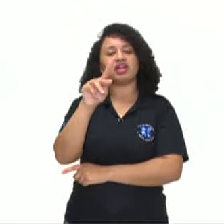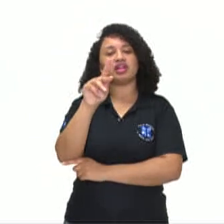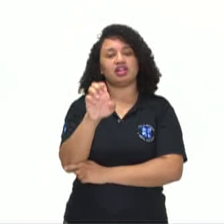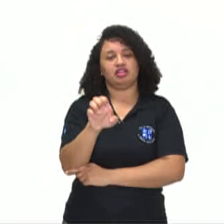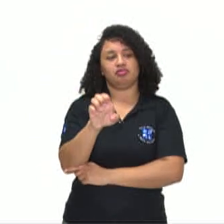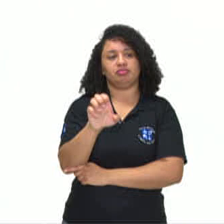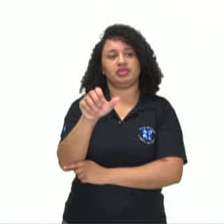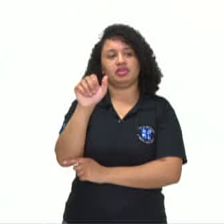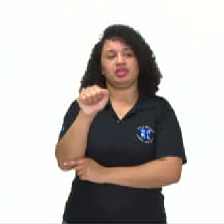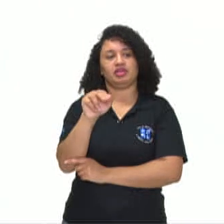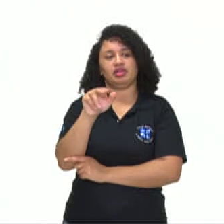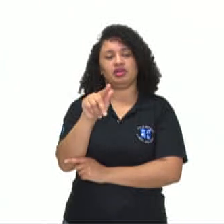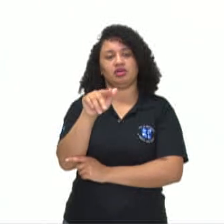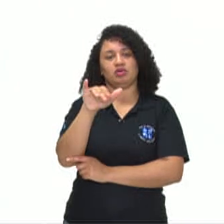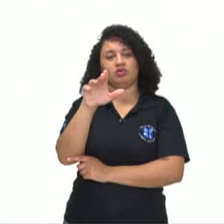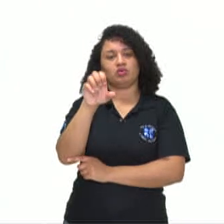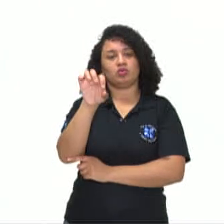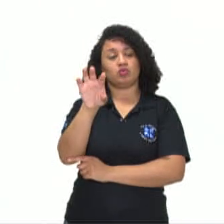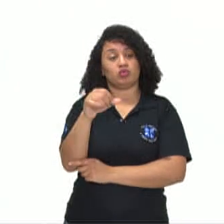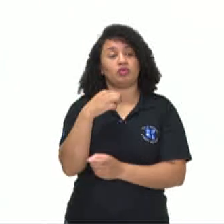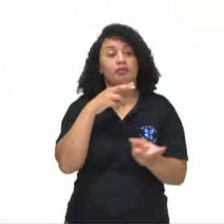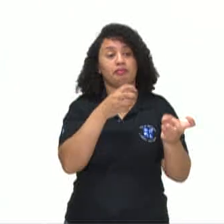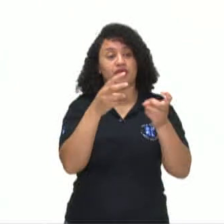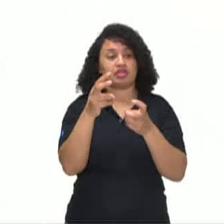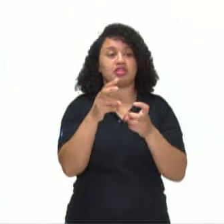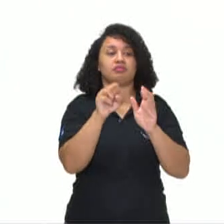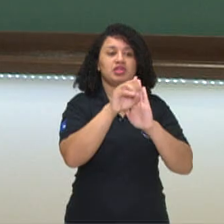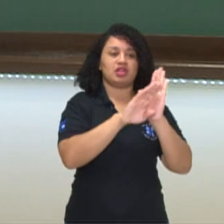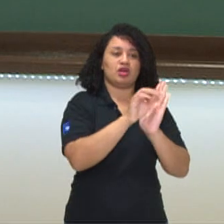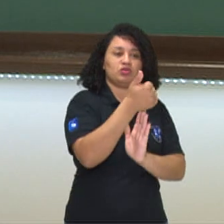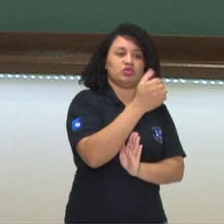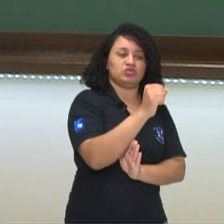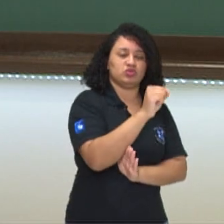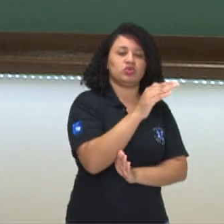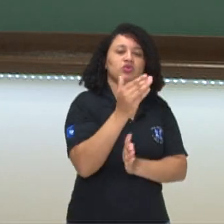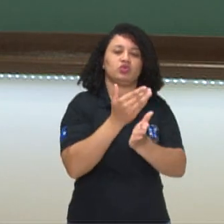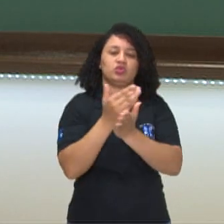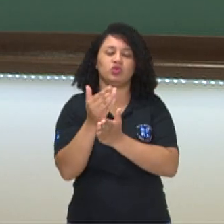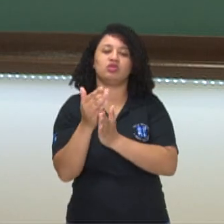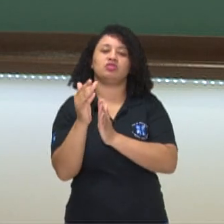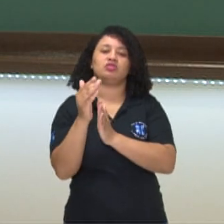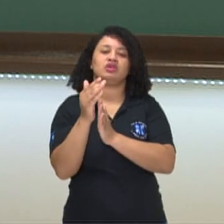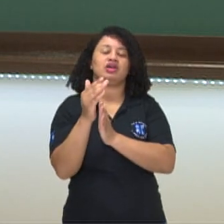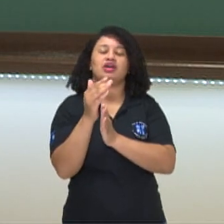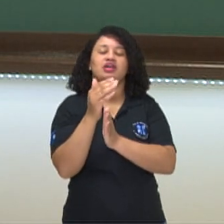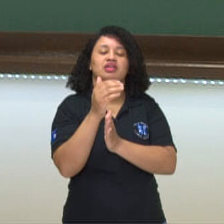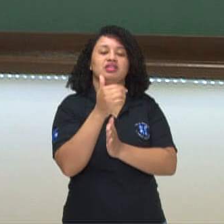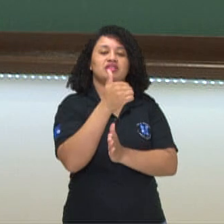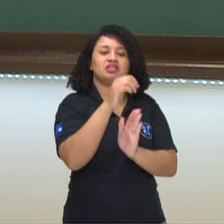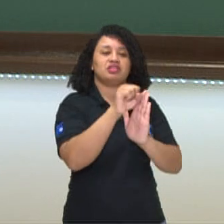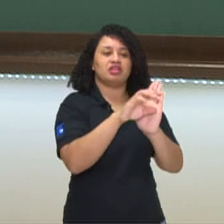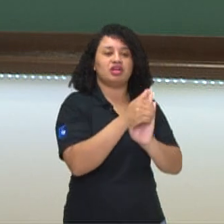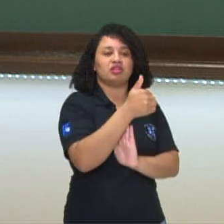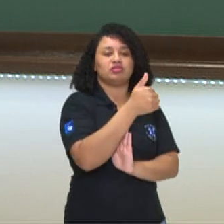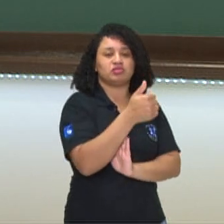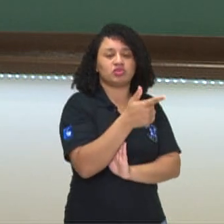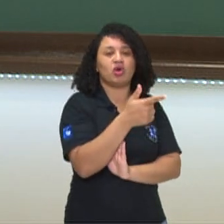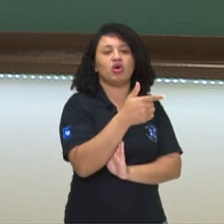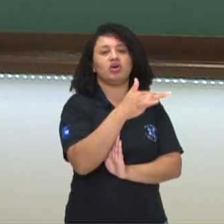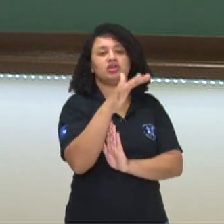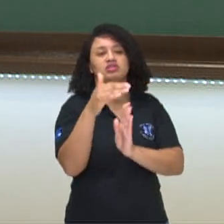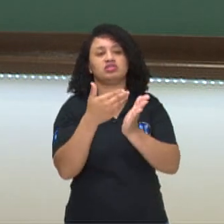do século XVIII, início do século XIII, ele vai conquistando os feudos imensos, né? E